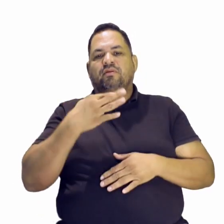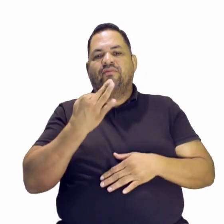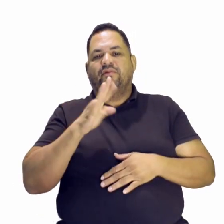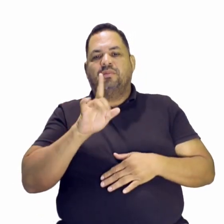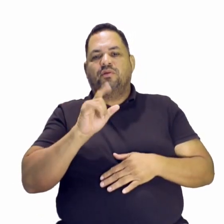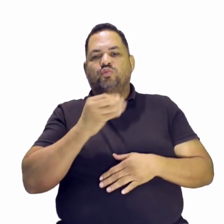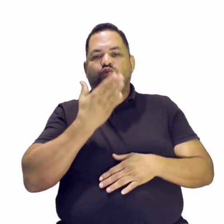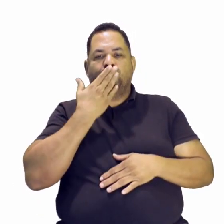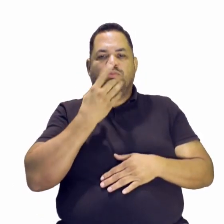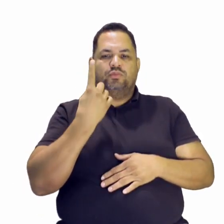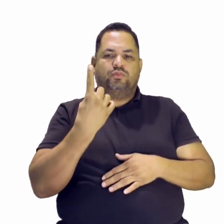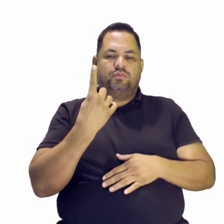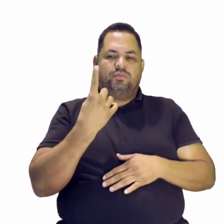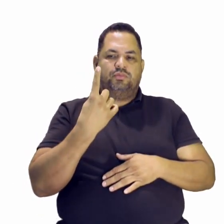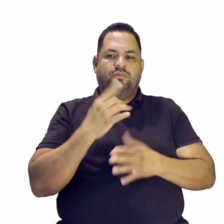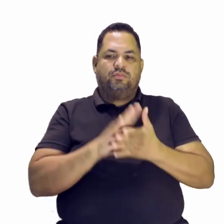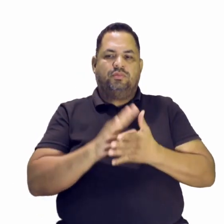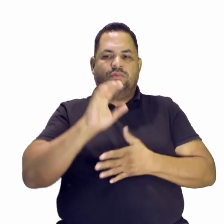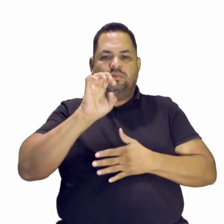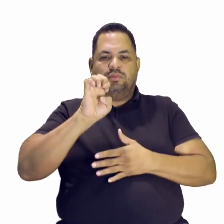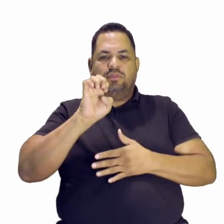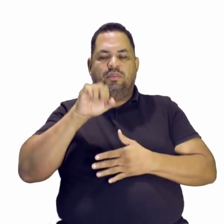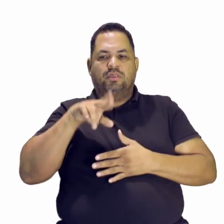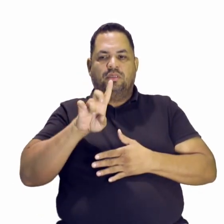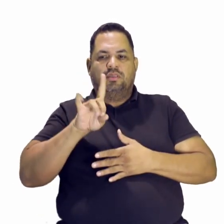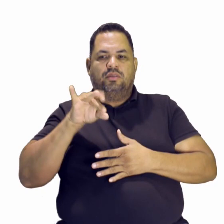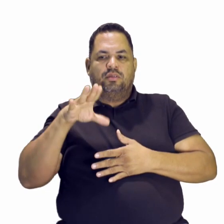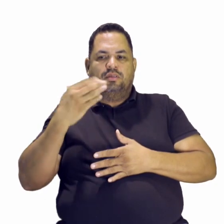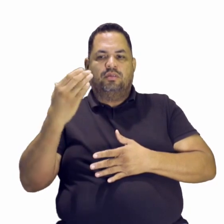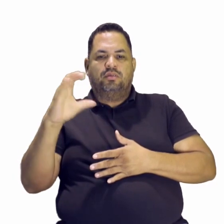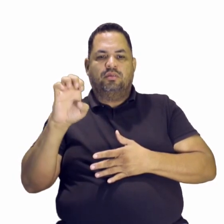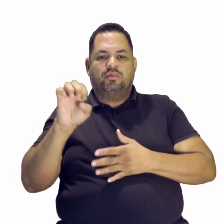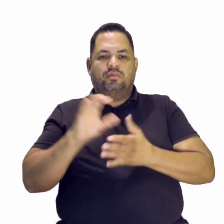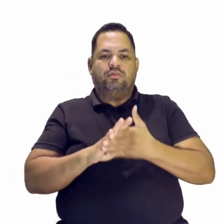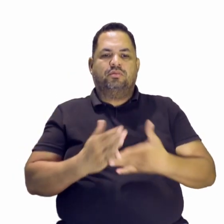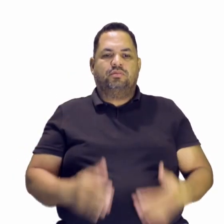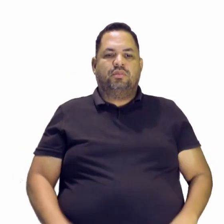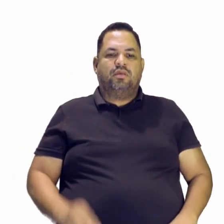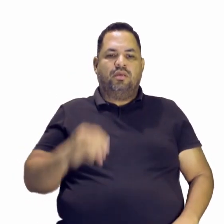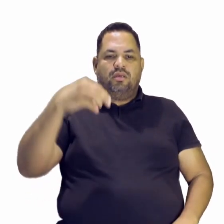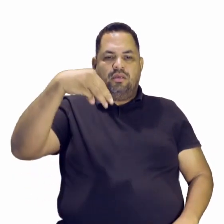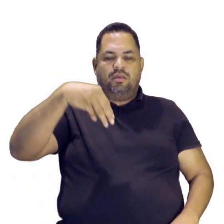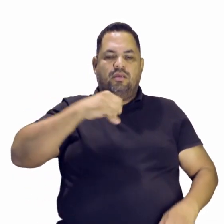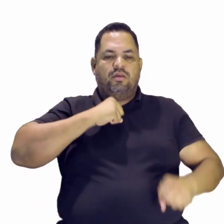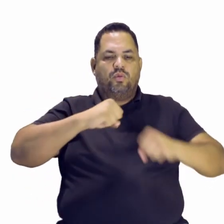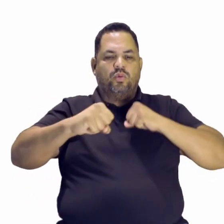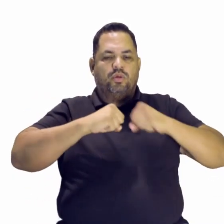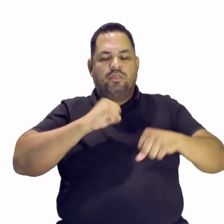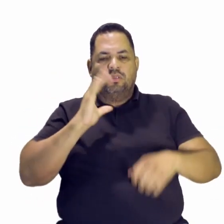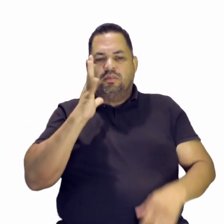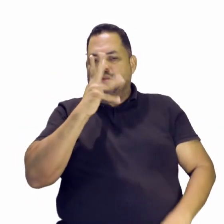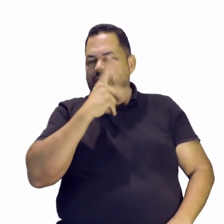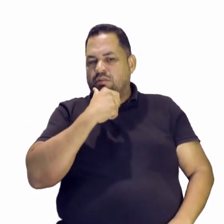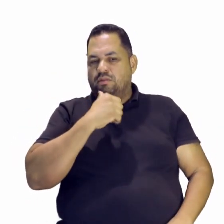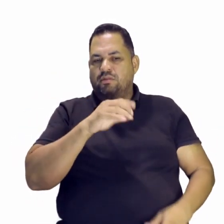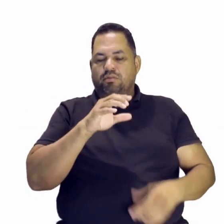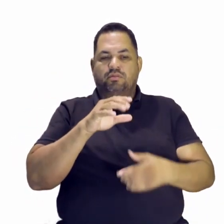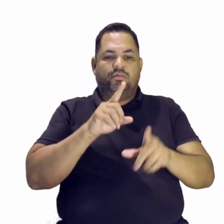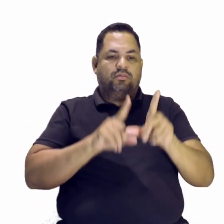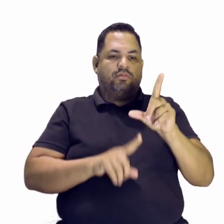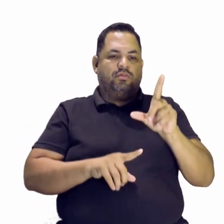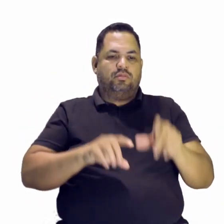de endurance, claro que eu teria aí como exemplo a maratona. Só pode ser aí a letra E,